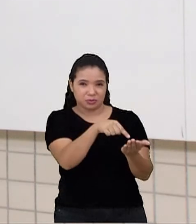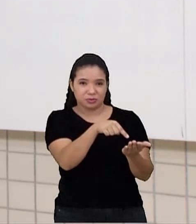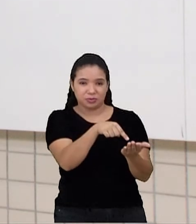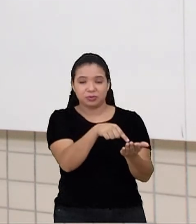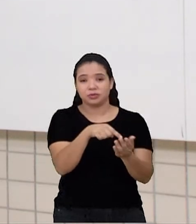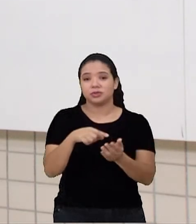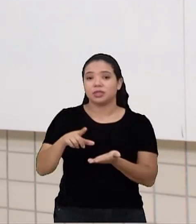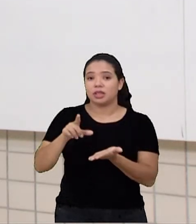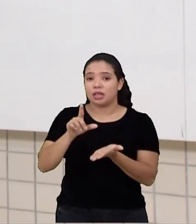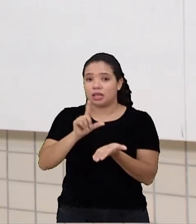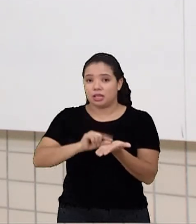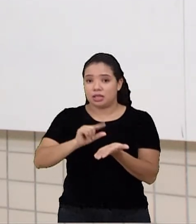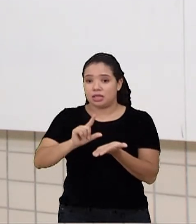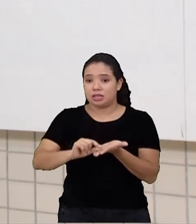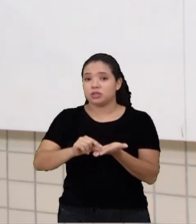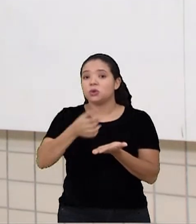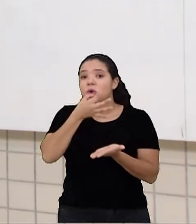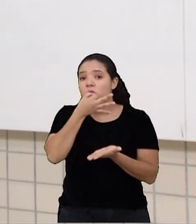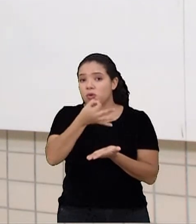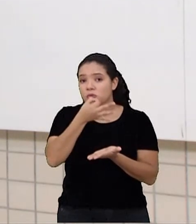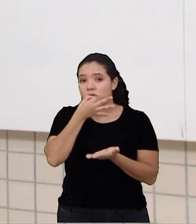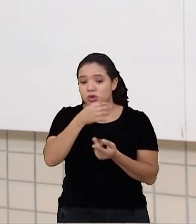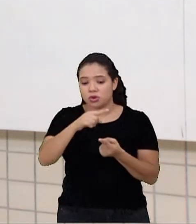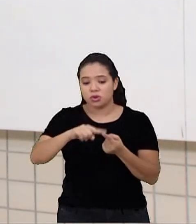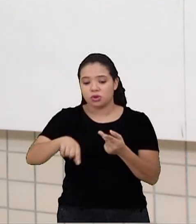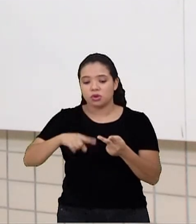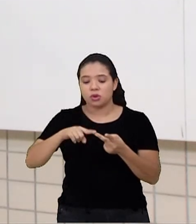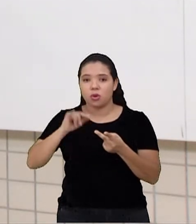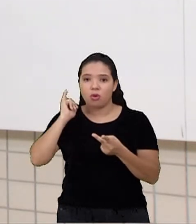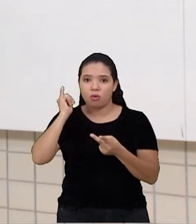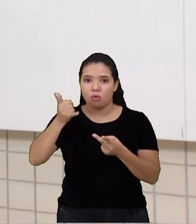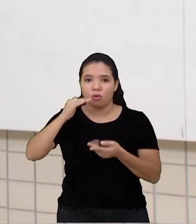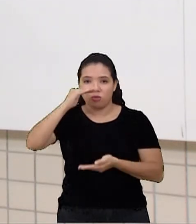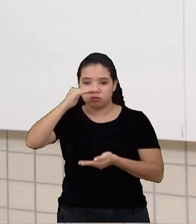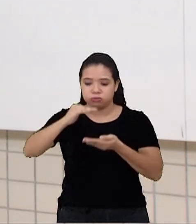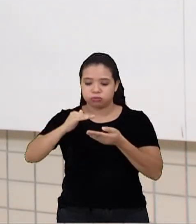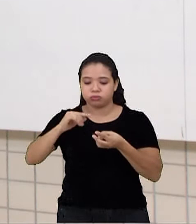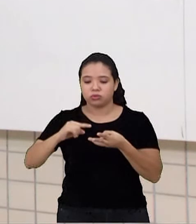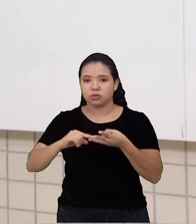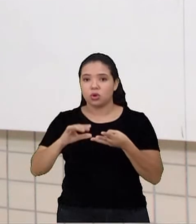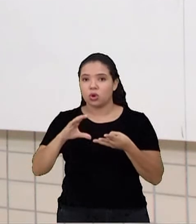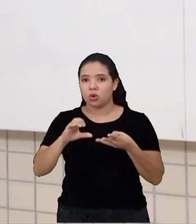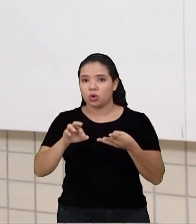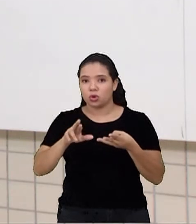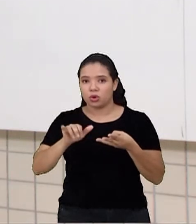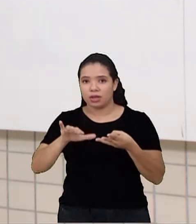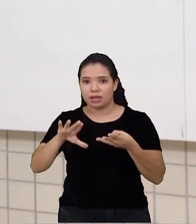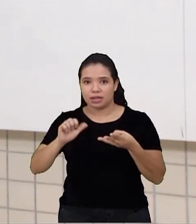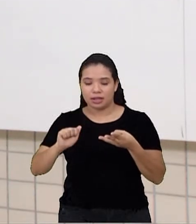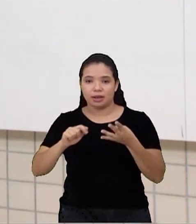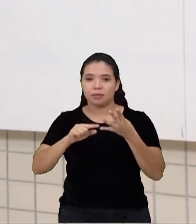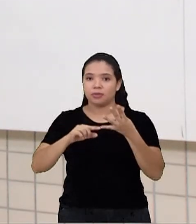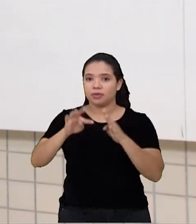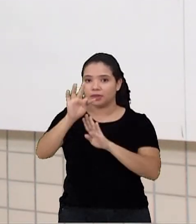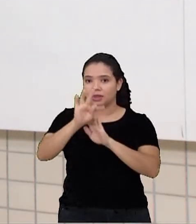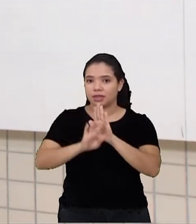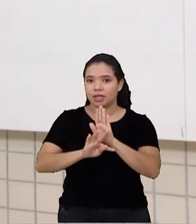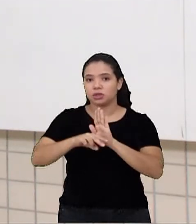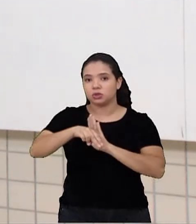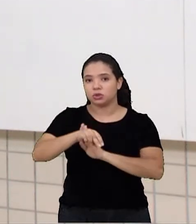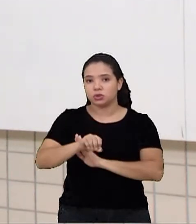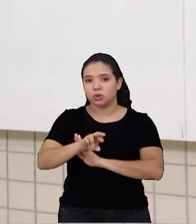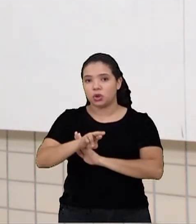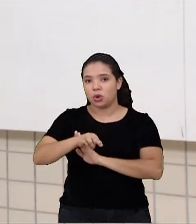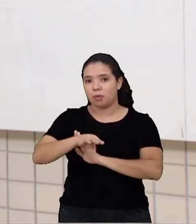de opinião, o conto, a crônica e o texto normativo. O conto e a